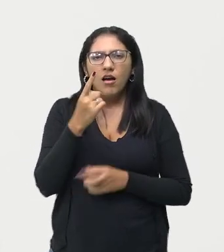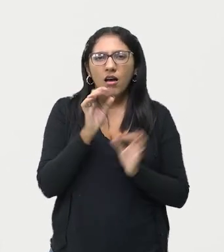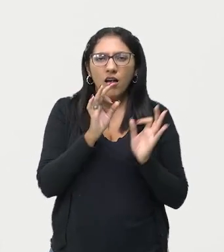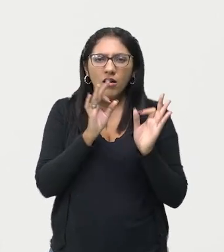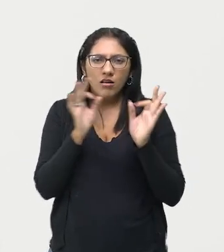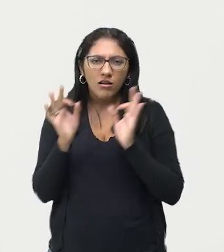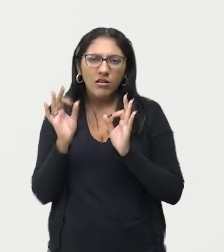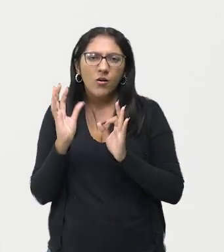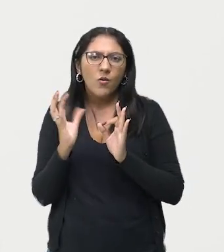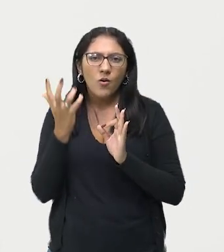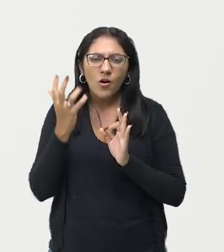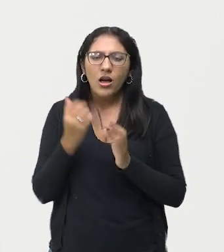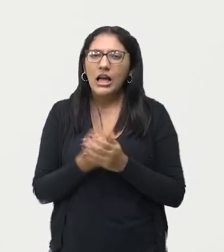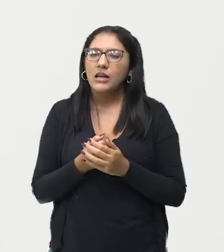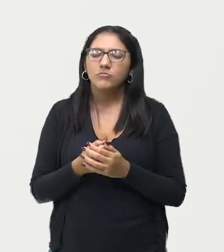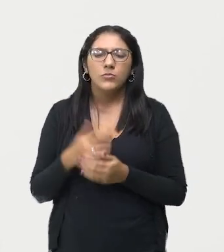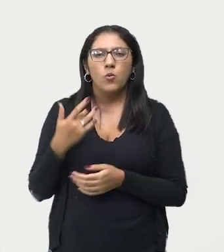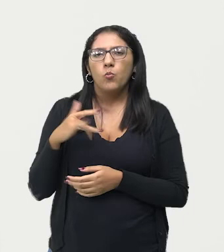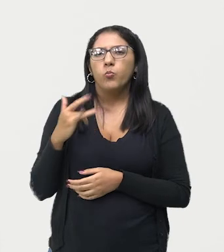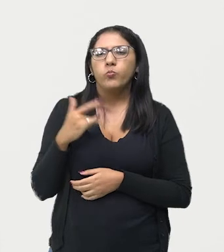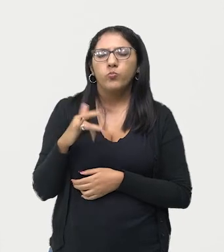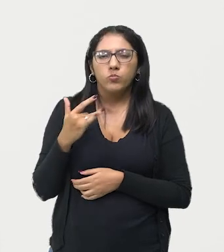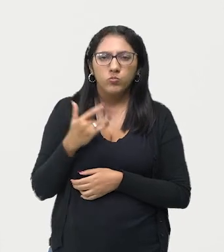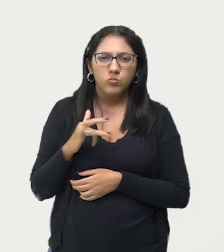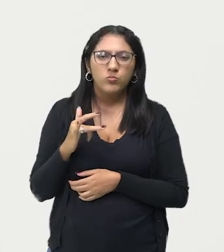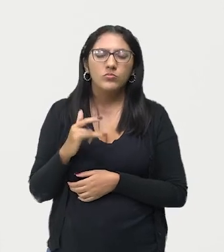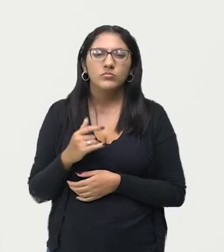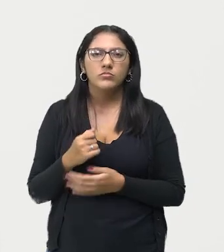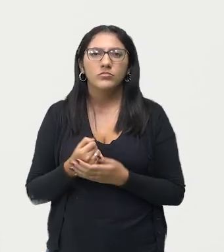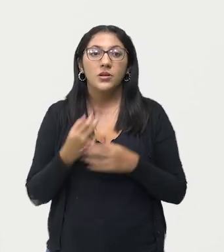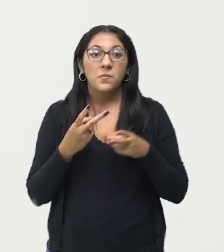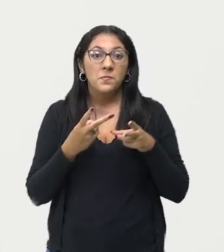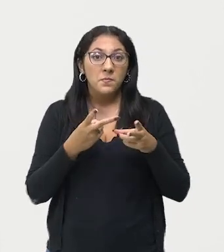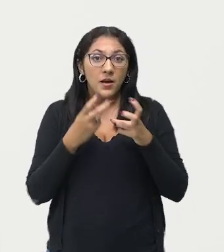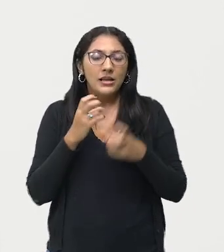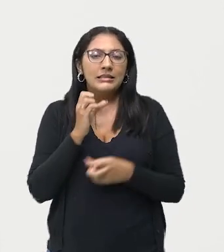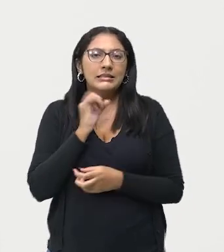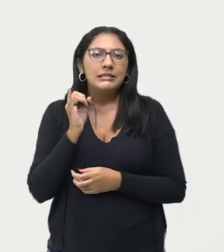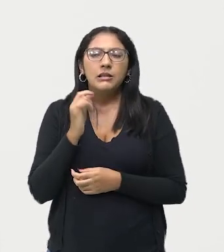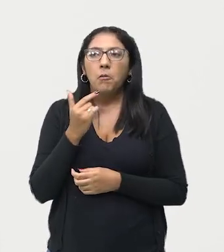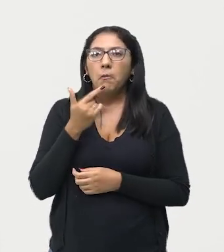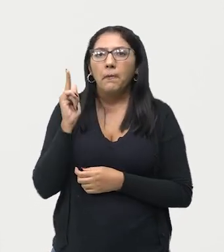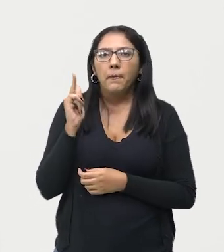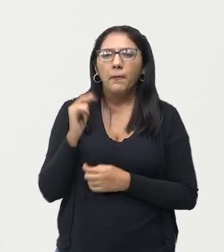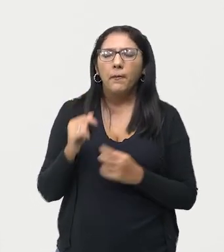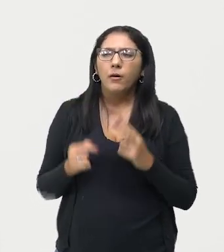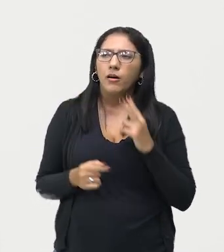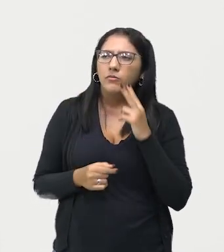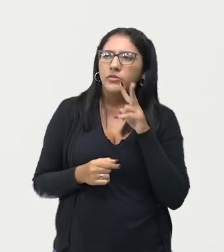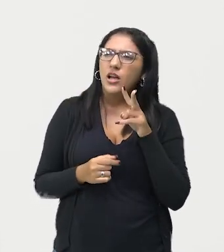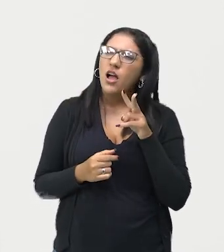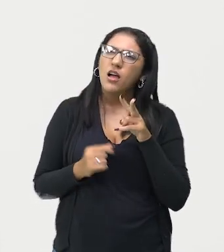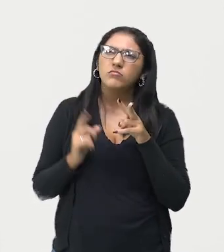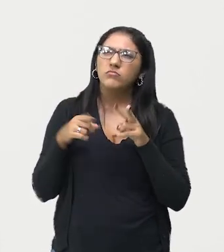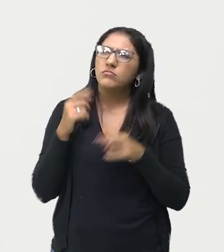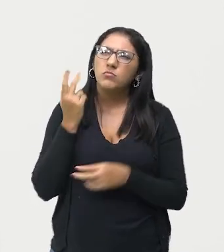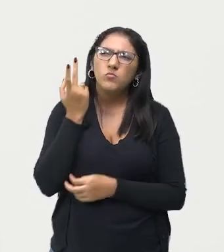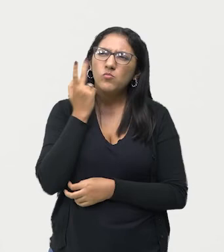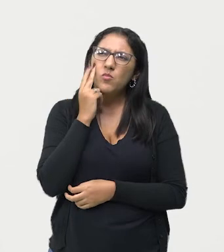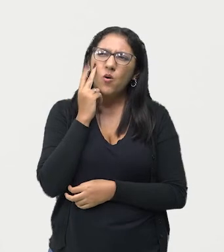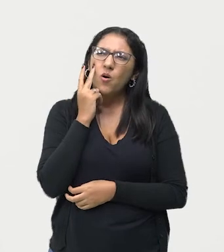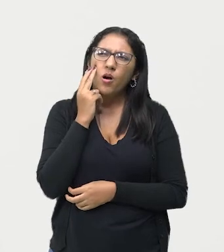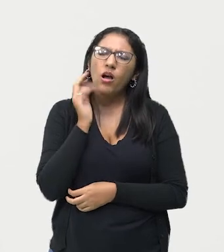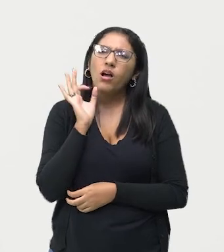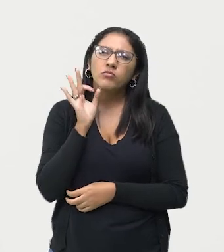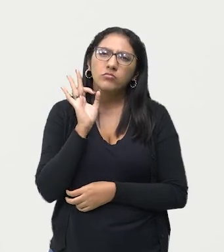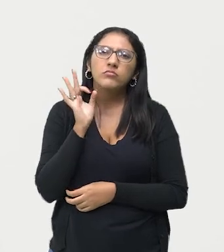e pensou, crueldade. Notem que se de repente outra pessoa poderia olhar e pensar, não é uma crueldade,